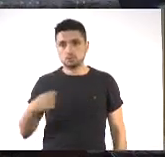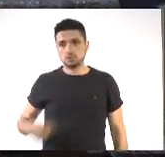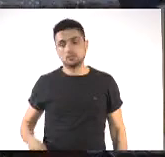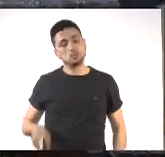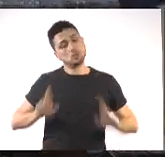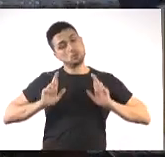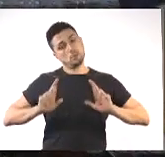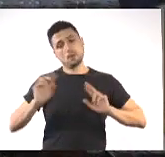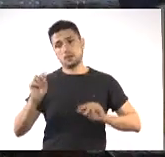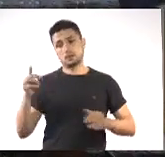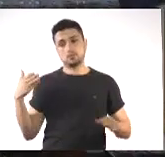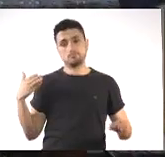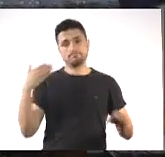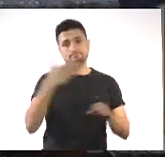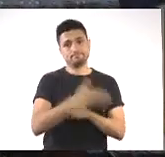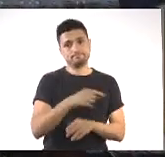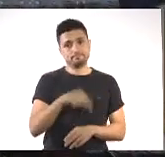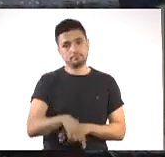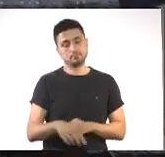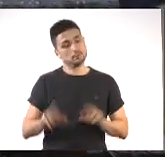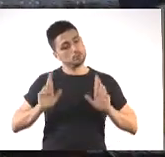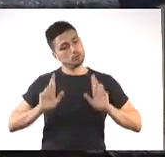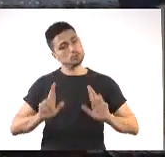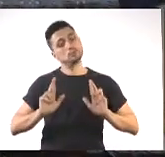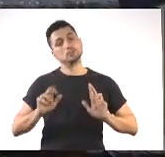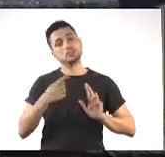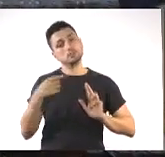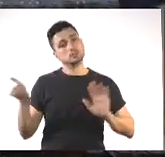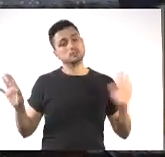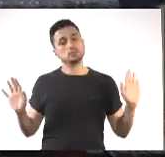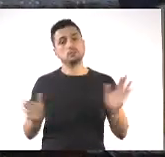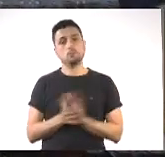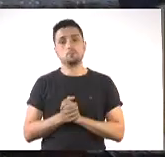e se chegue, que a gente possa ter a